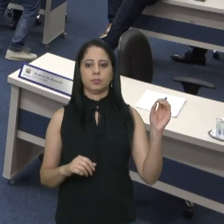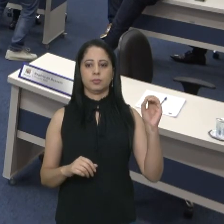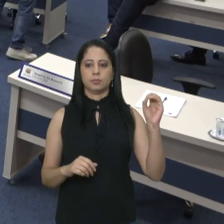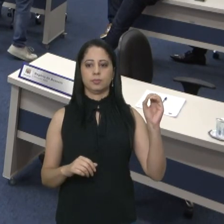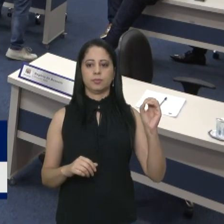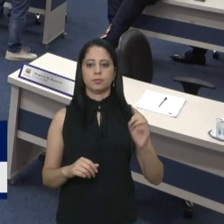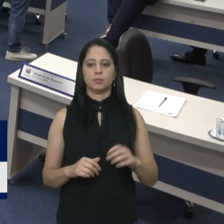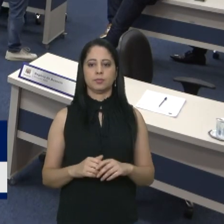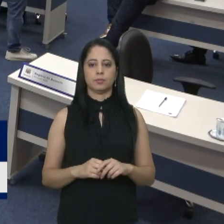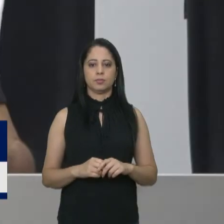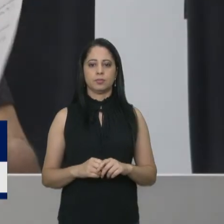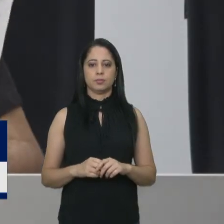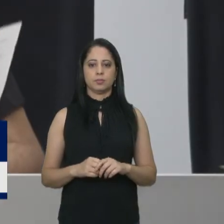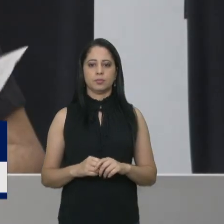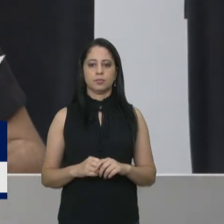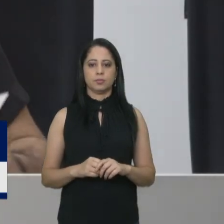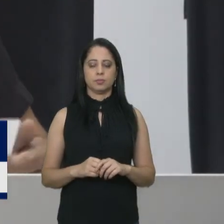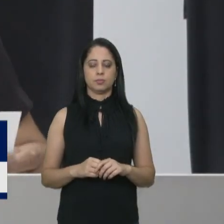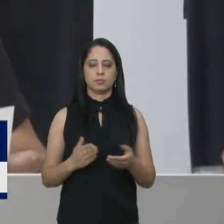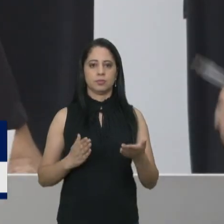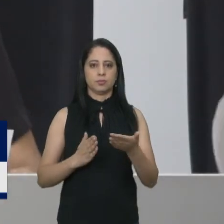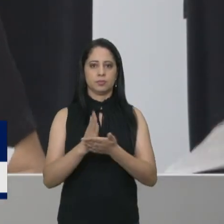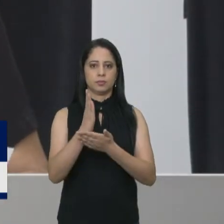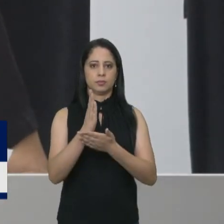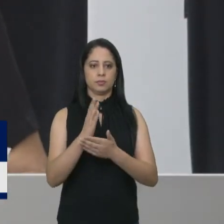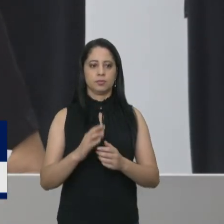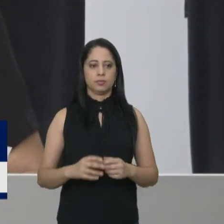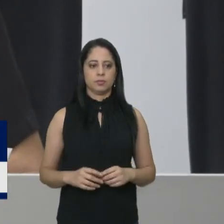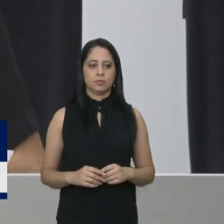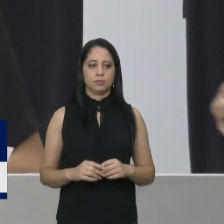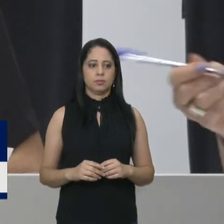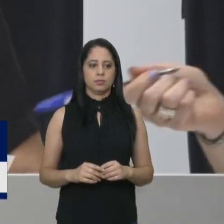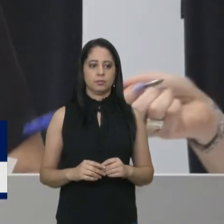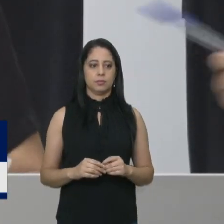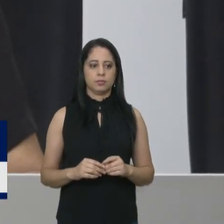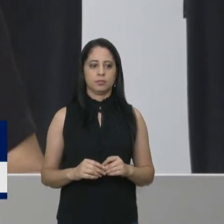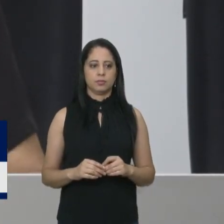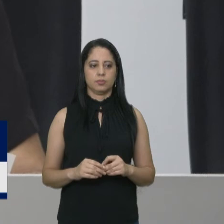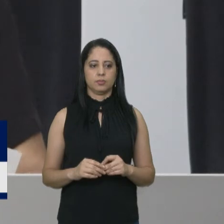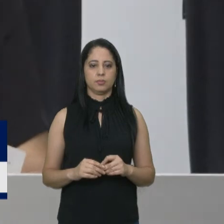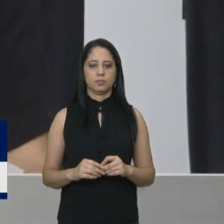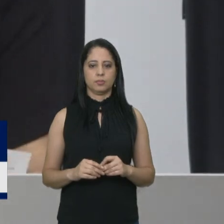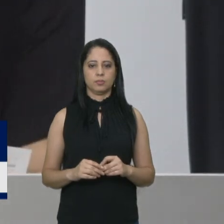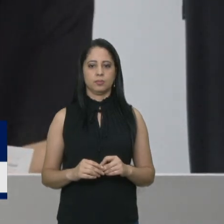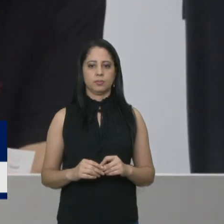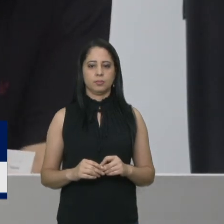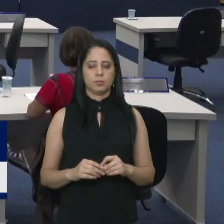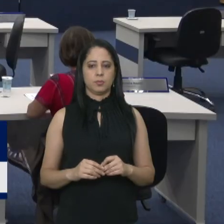contrário. Sem nenhum voto contrário, está aprovado por unanimidade.